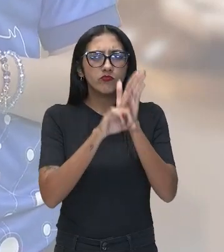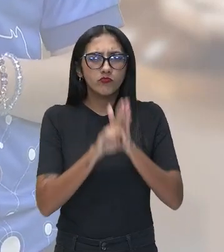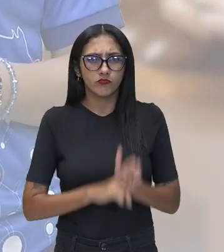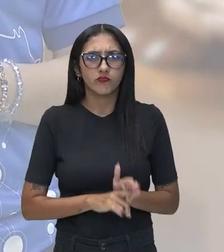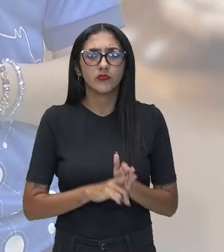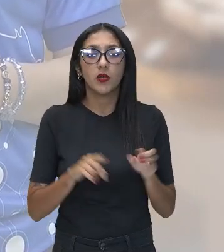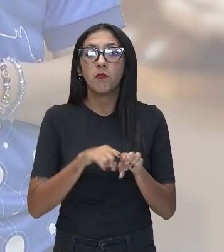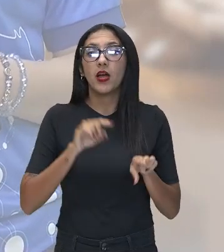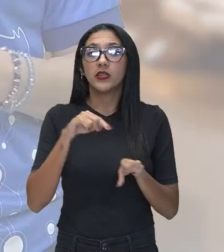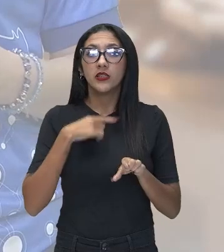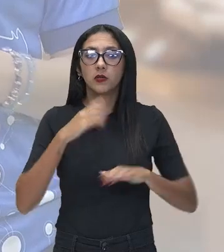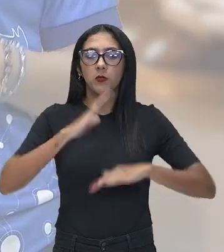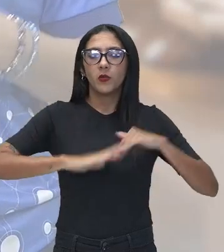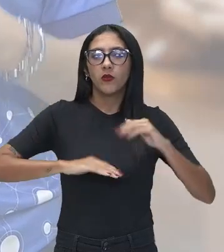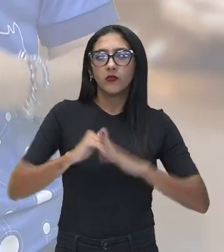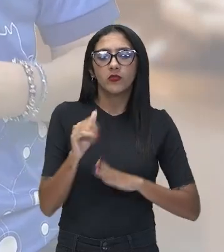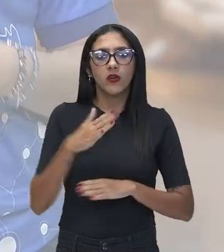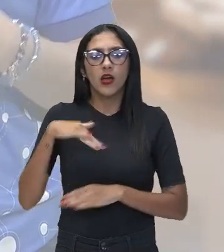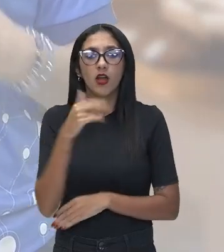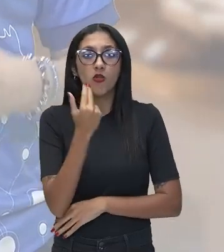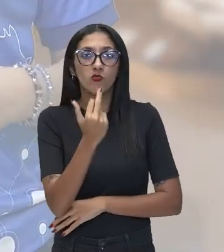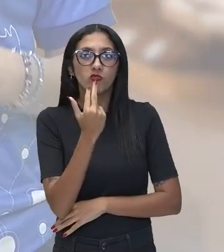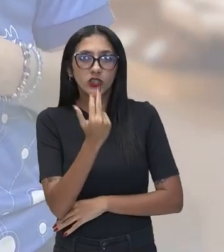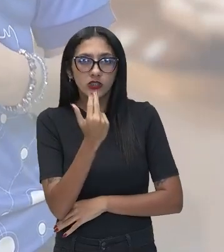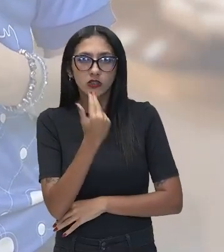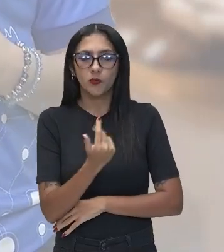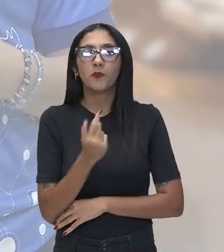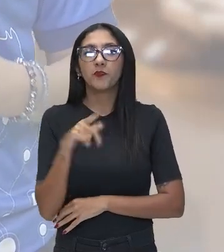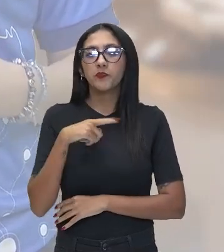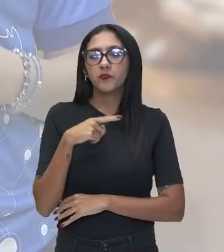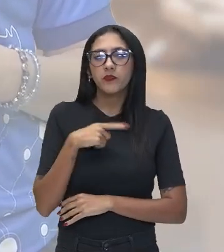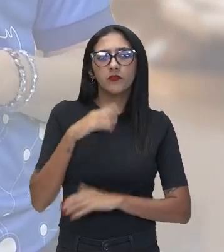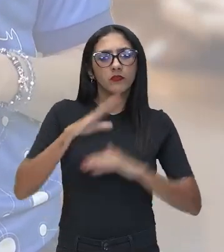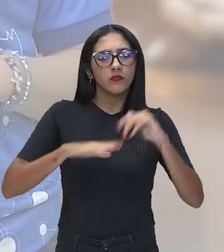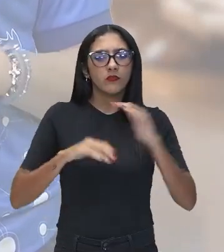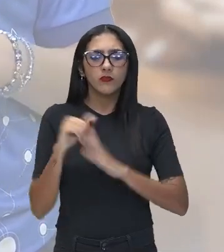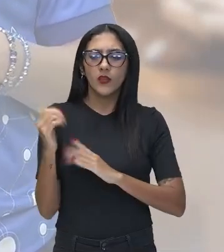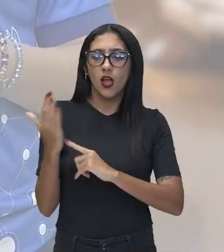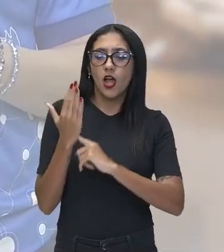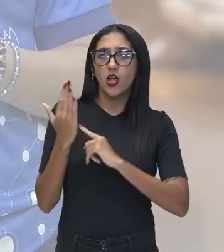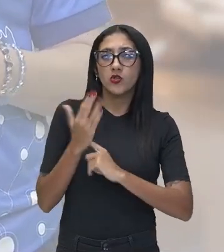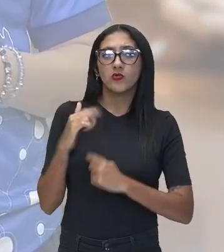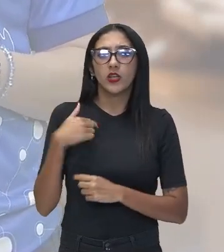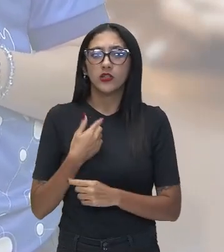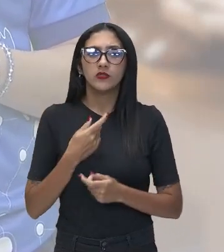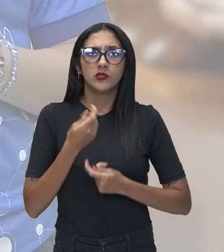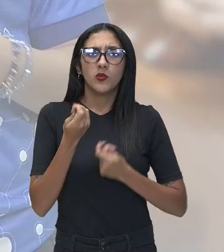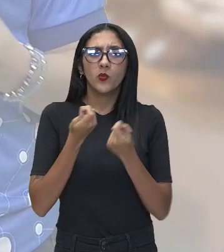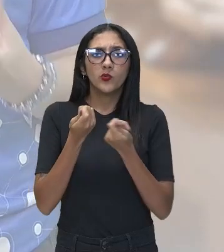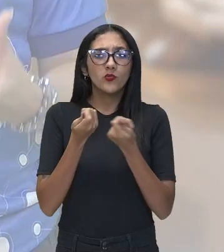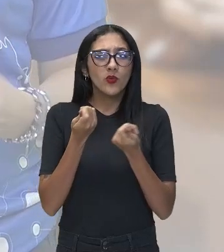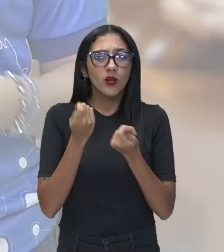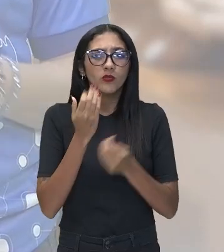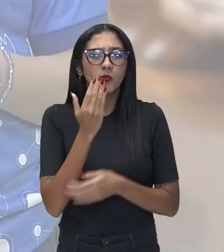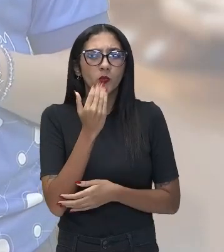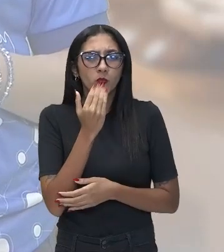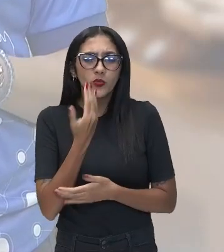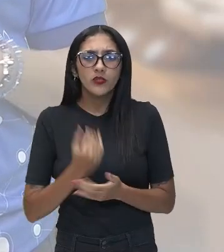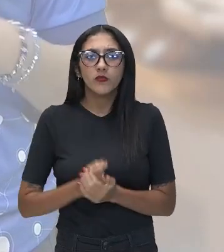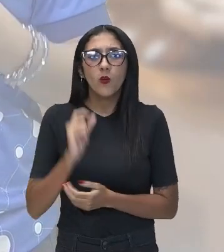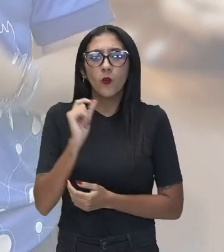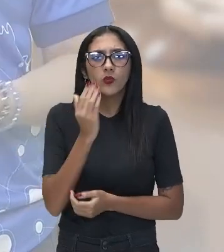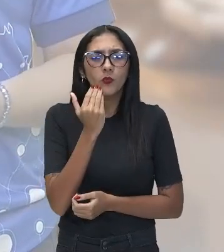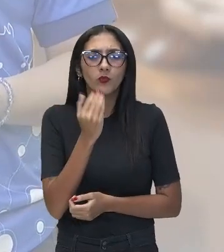por nutricionistas para ajudar ali na nossa dieta, né? Saber o que a gente pode comer, o que a gente pode